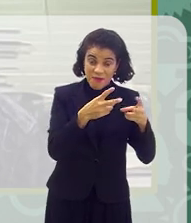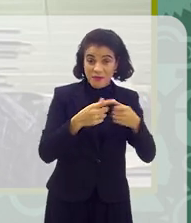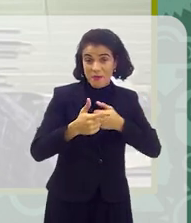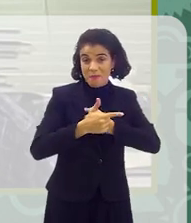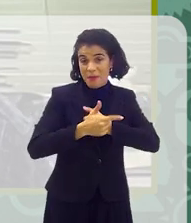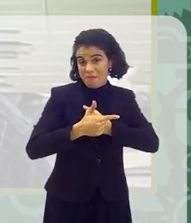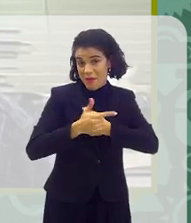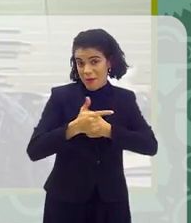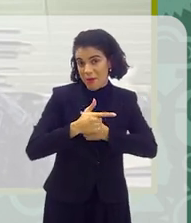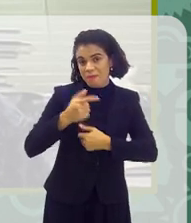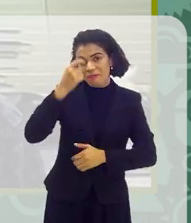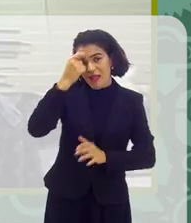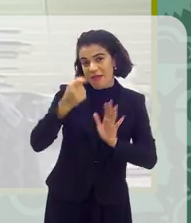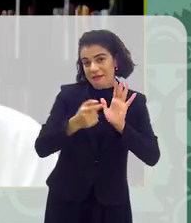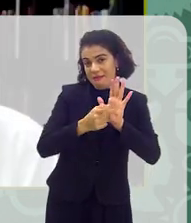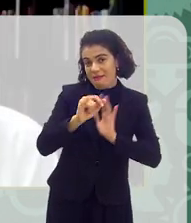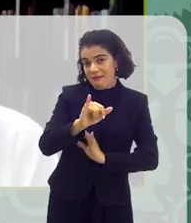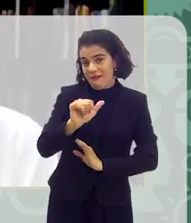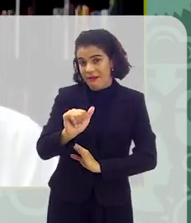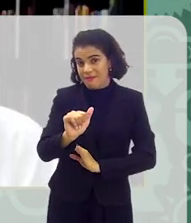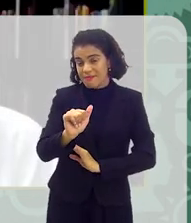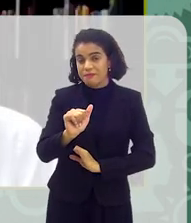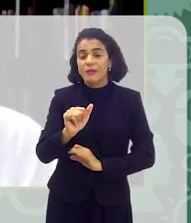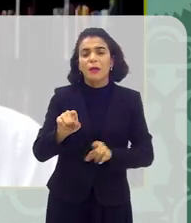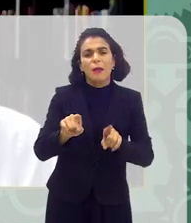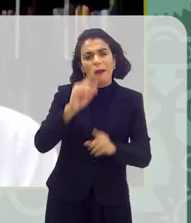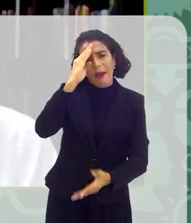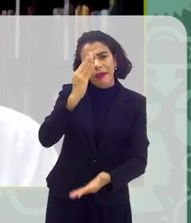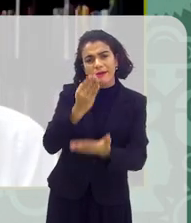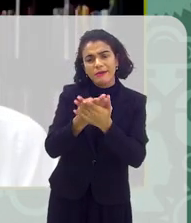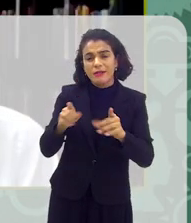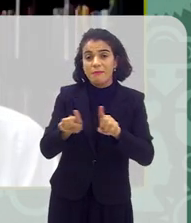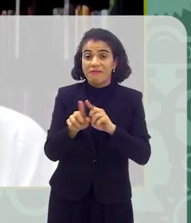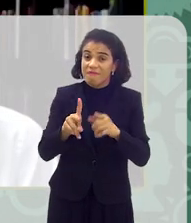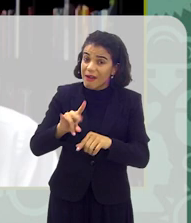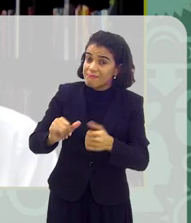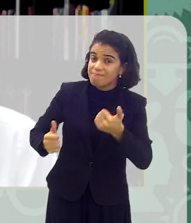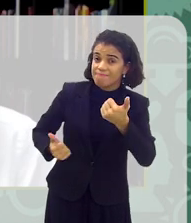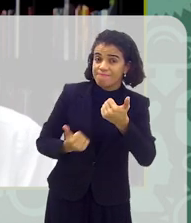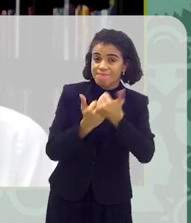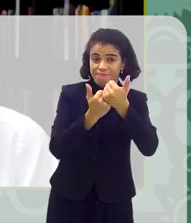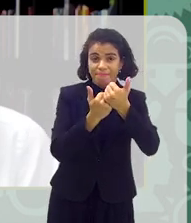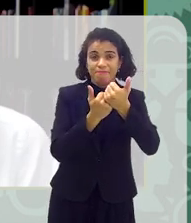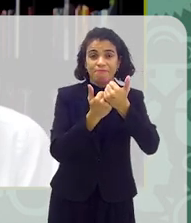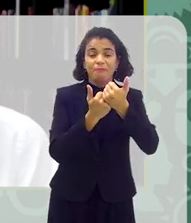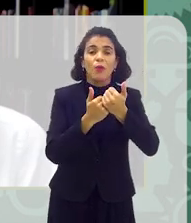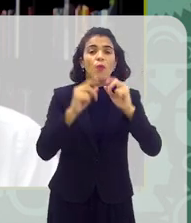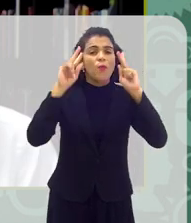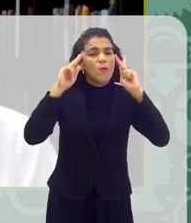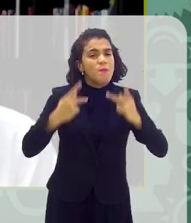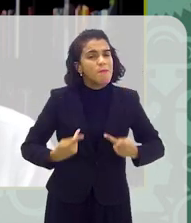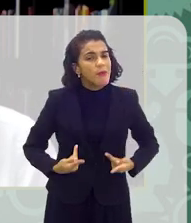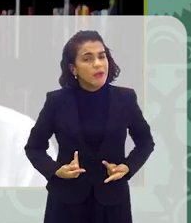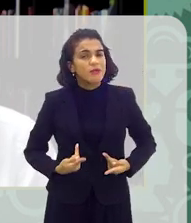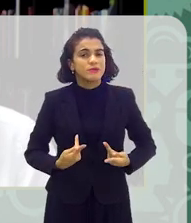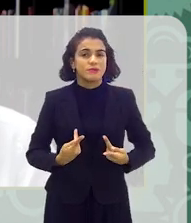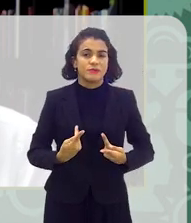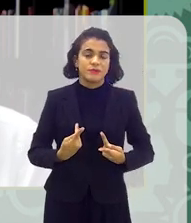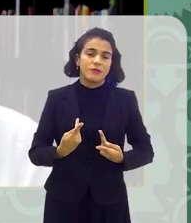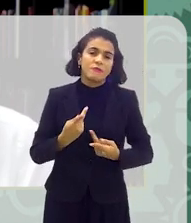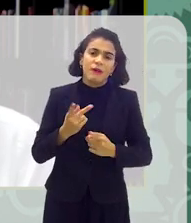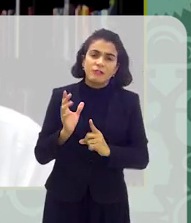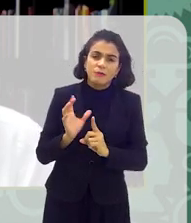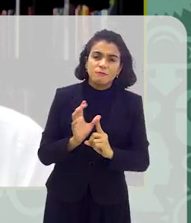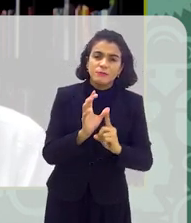ter a IA nas várias profissões. E eu acredito também que ela vai fortalecer as profissões na área de humanas, né? Então, vai ser